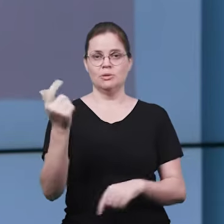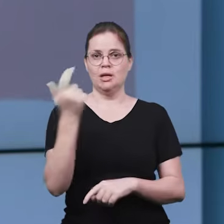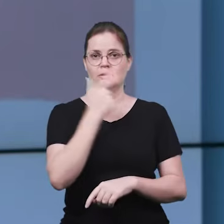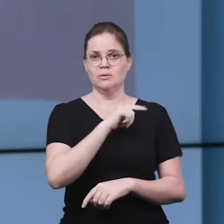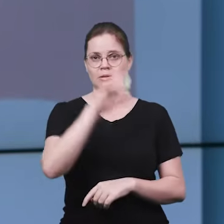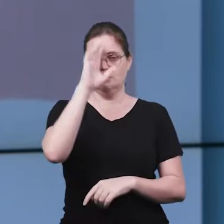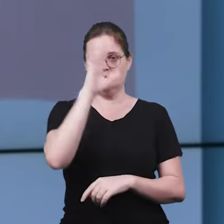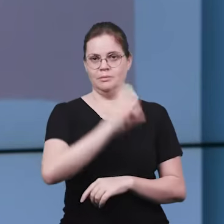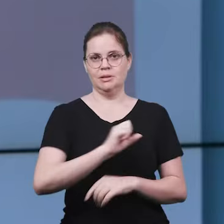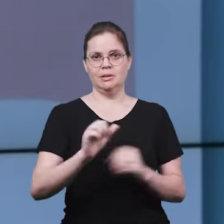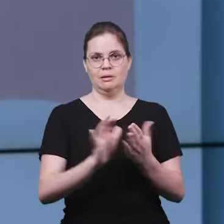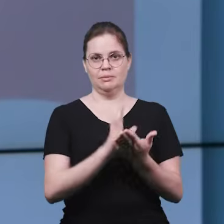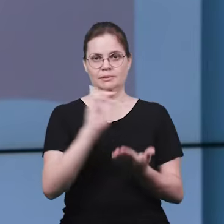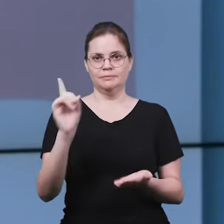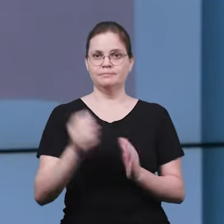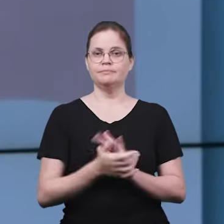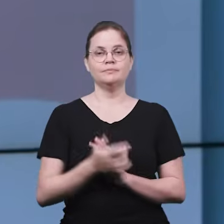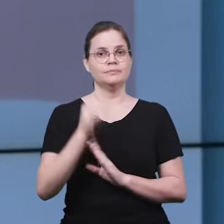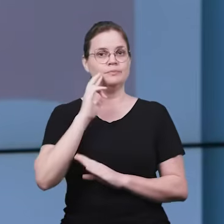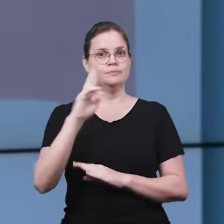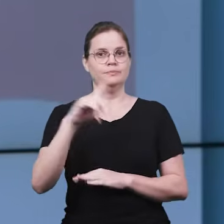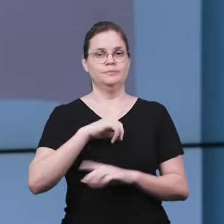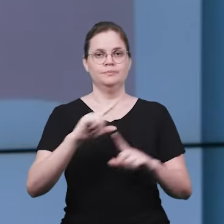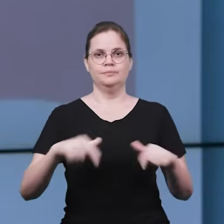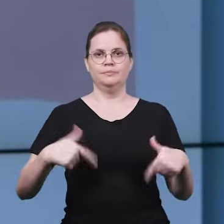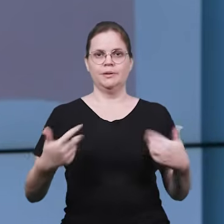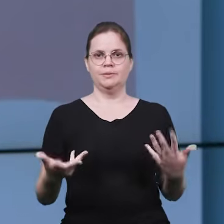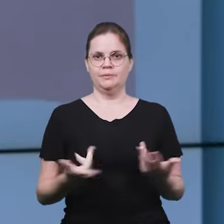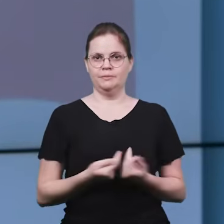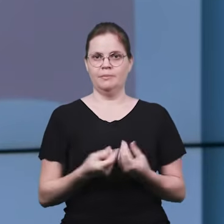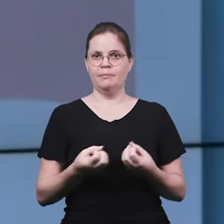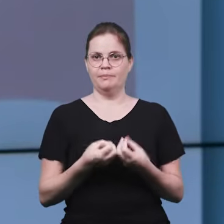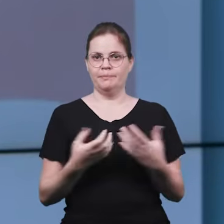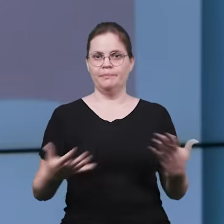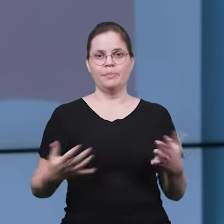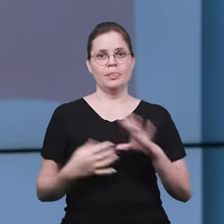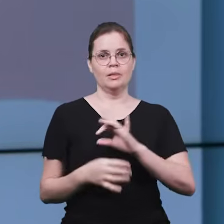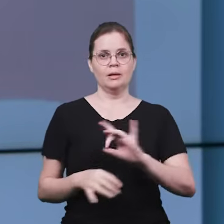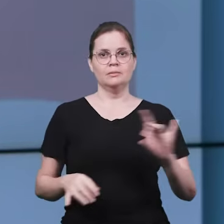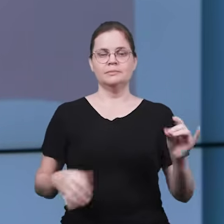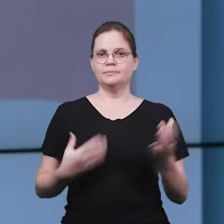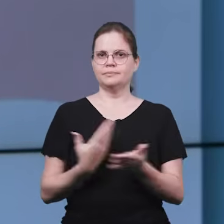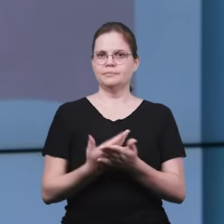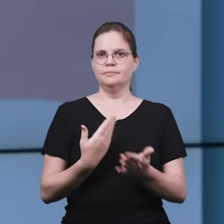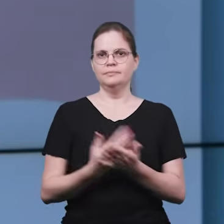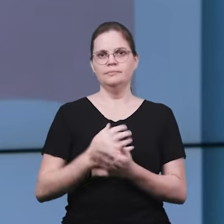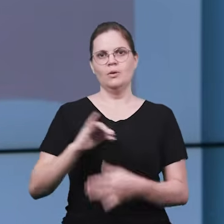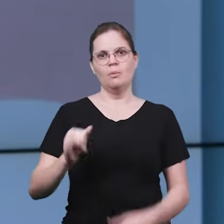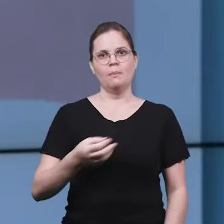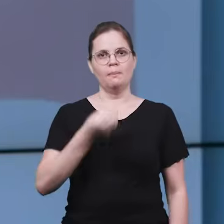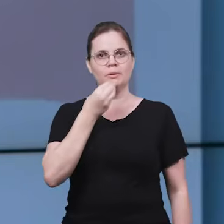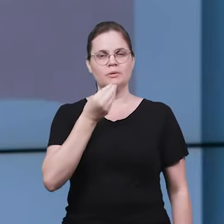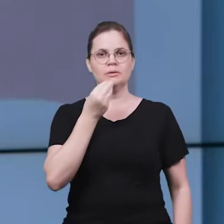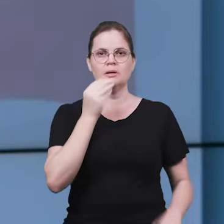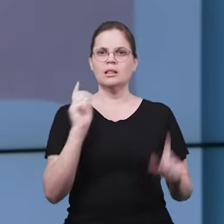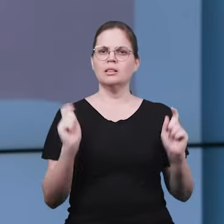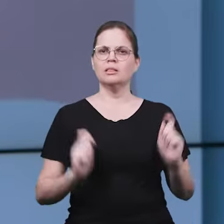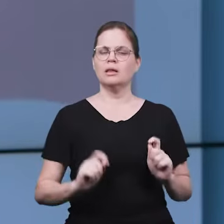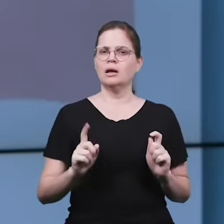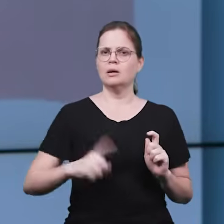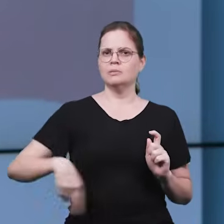de Deus. O Senhor tem feito maravilhas e cada aula se torna uma oportunidade para